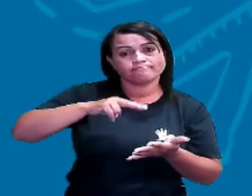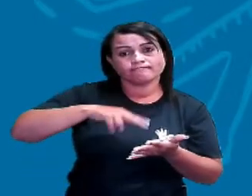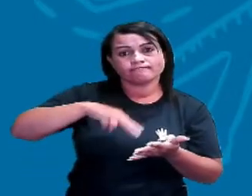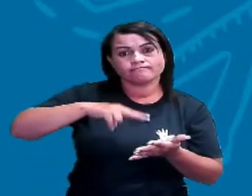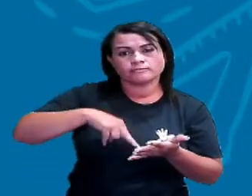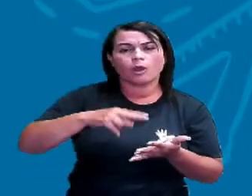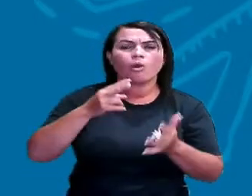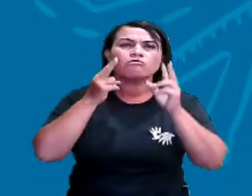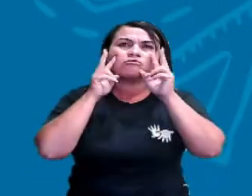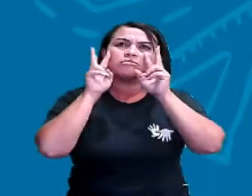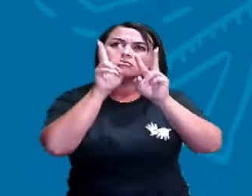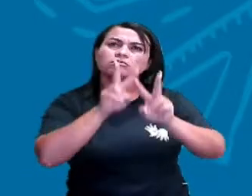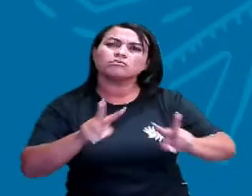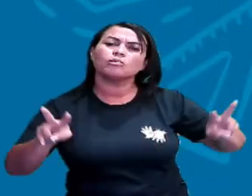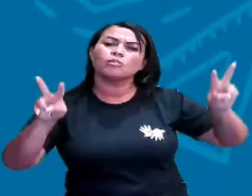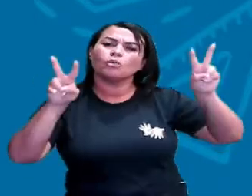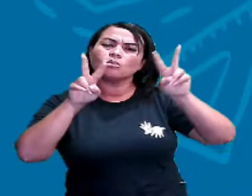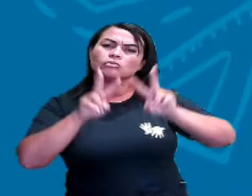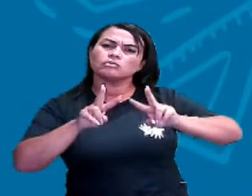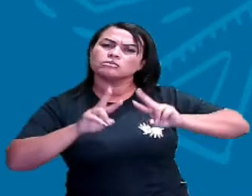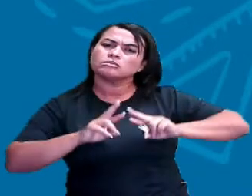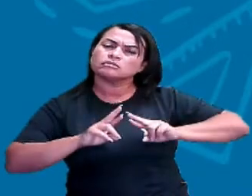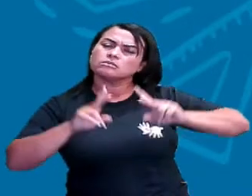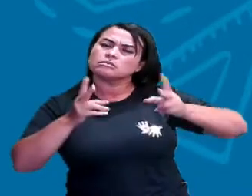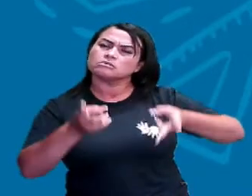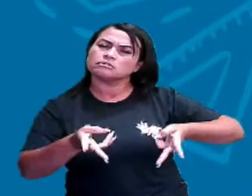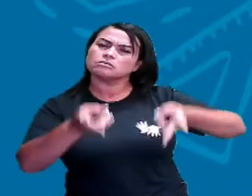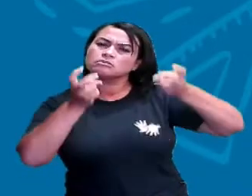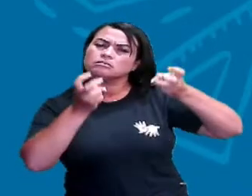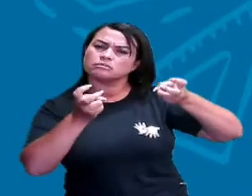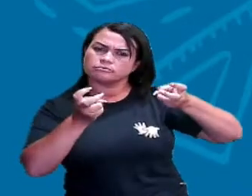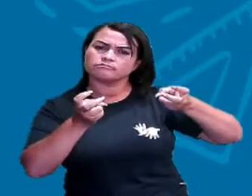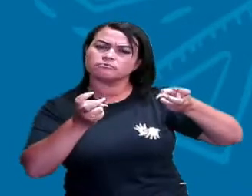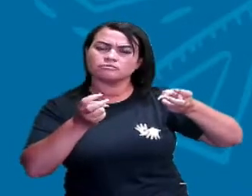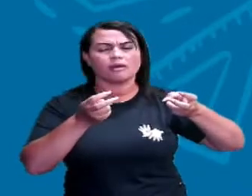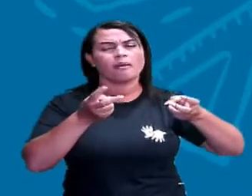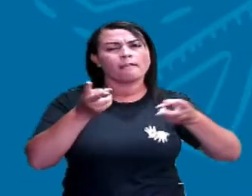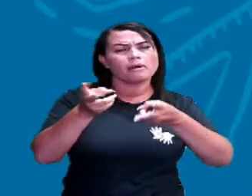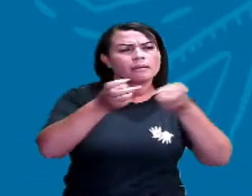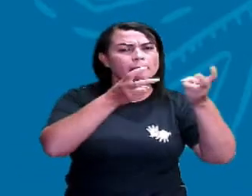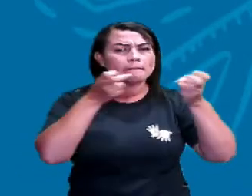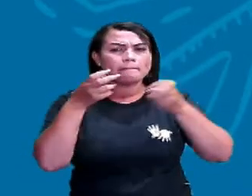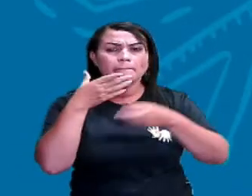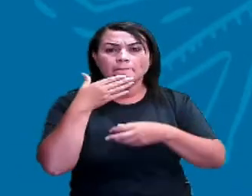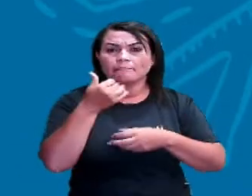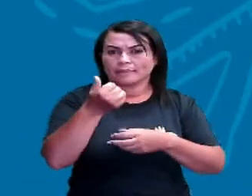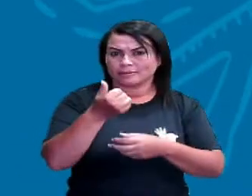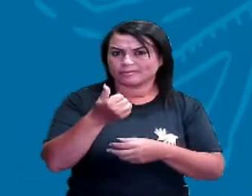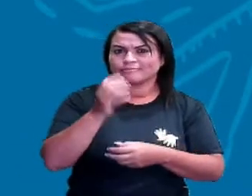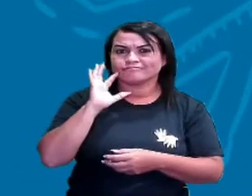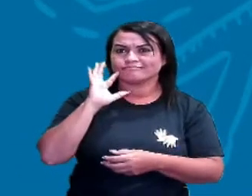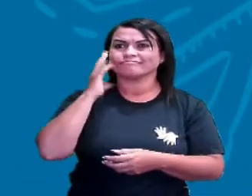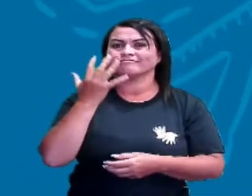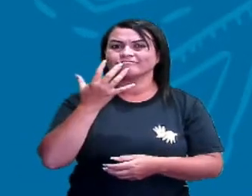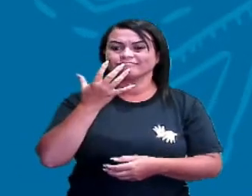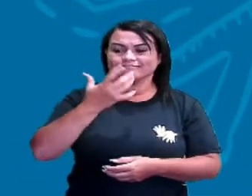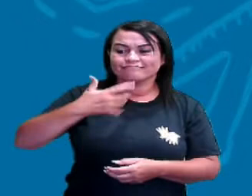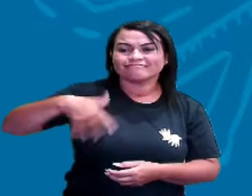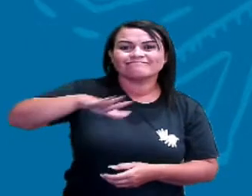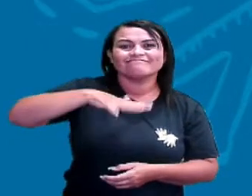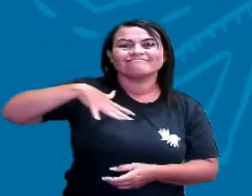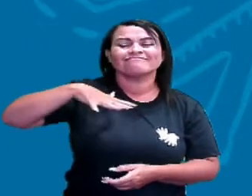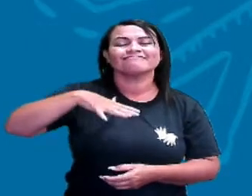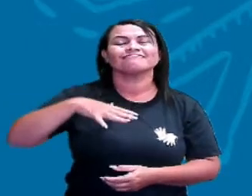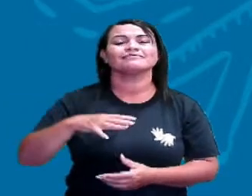a enxergar o mundo com outro olhar, a gente começa a perceber melhor as coisas que acontecem ao nosso redor. Então,